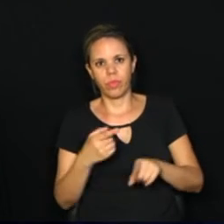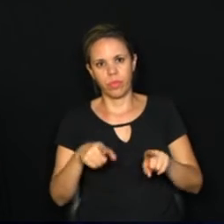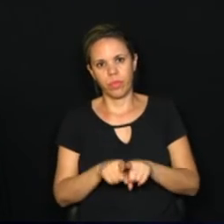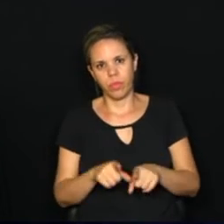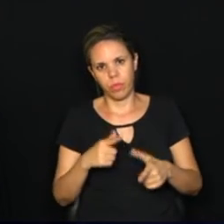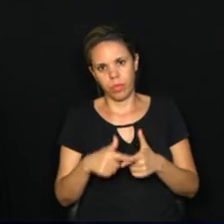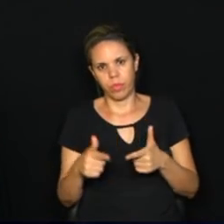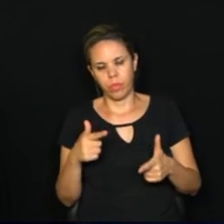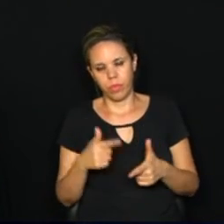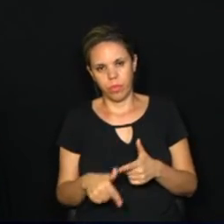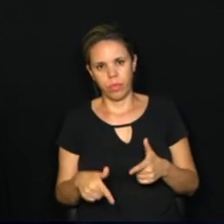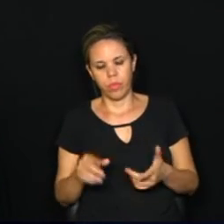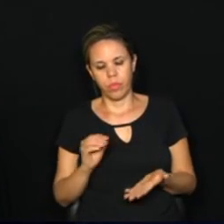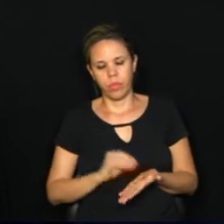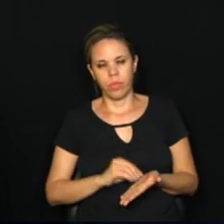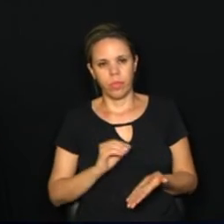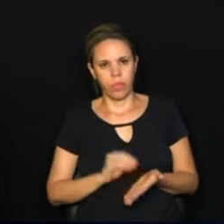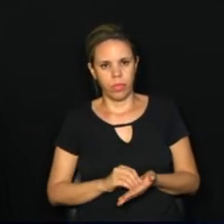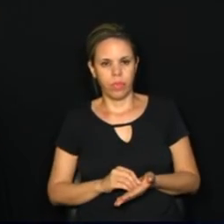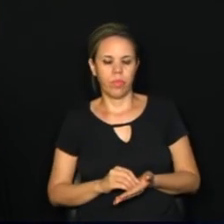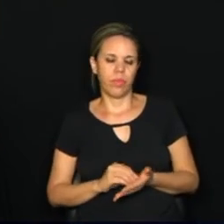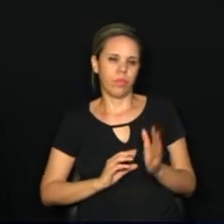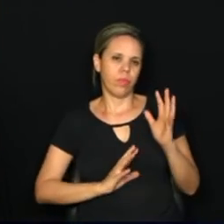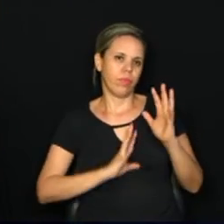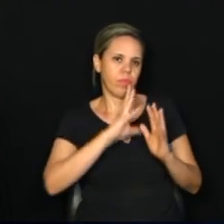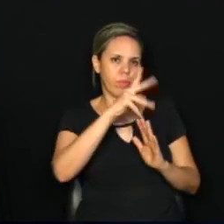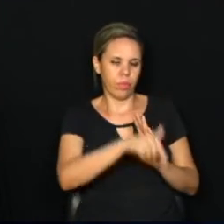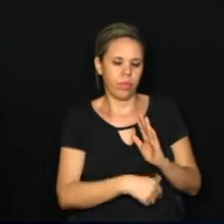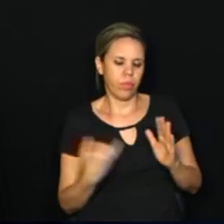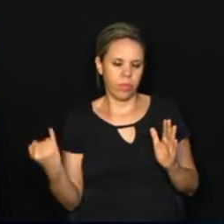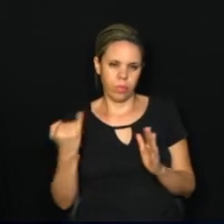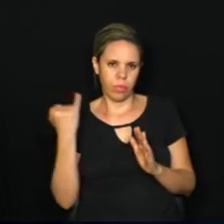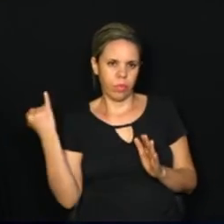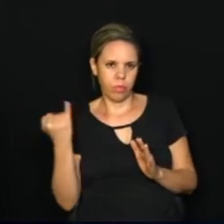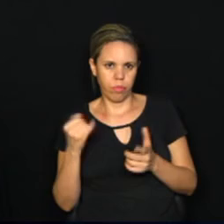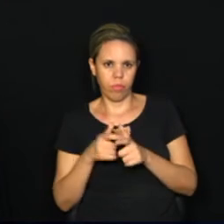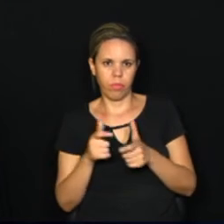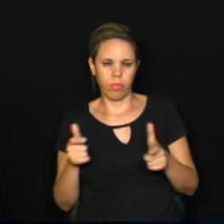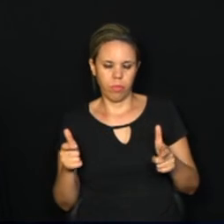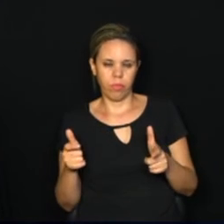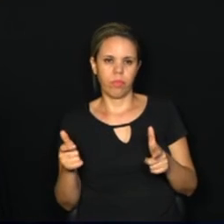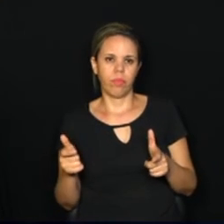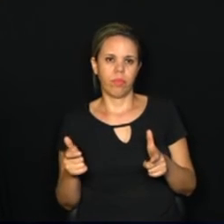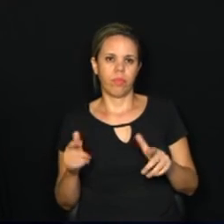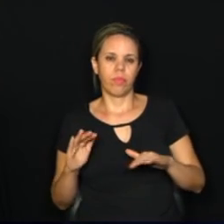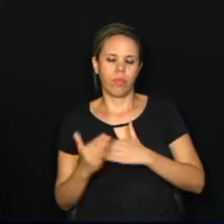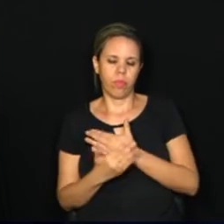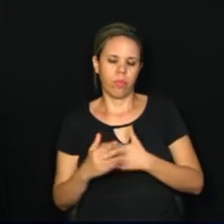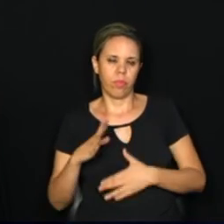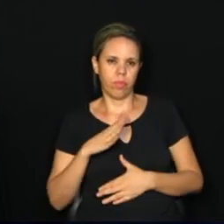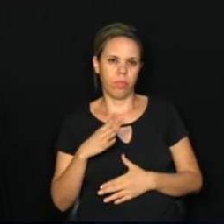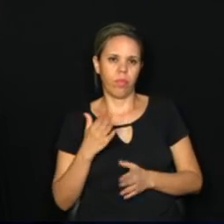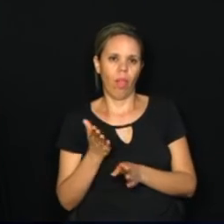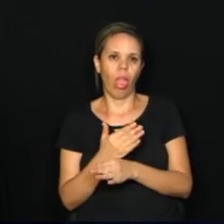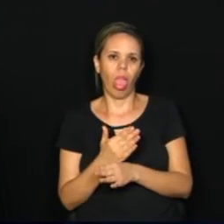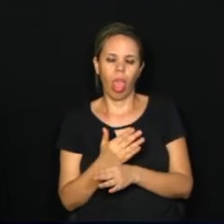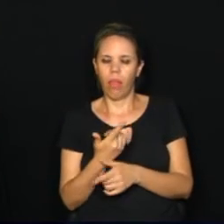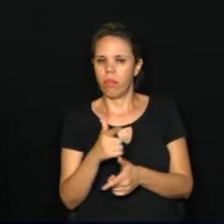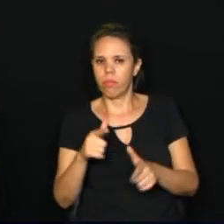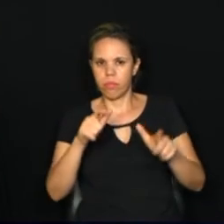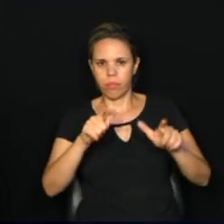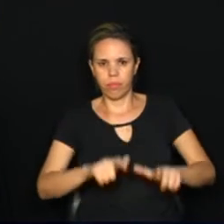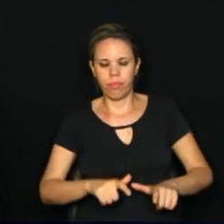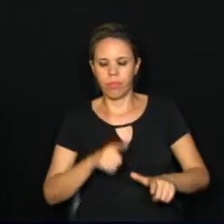questão da degradação do meio ambiente, que é muito importante, esse crescimento desordenado das cidades, você acaba ocupando áreas